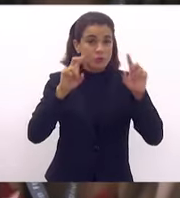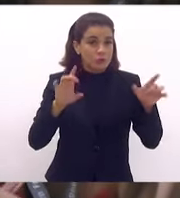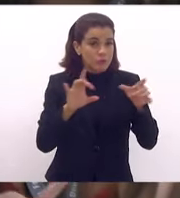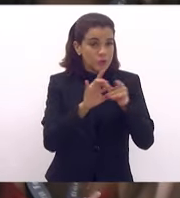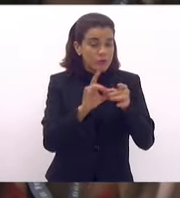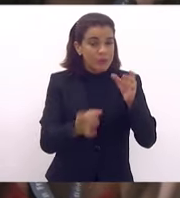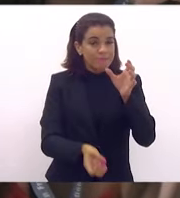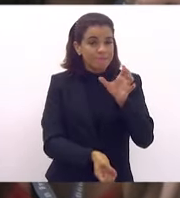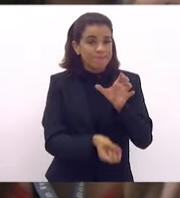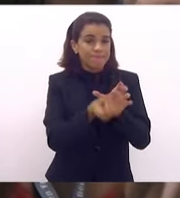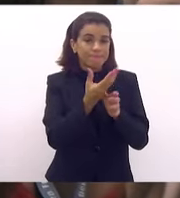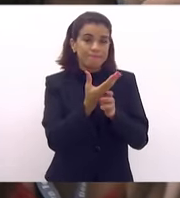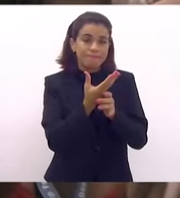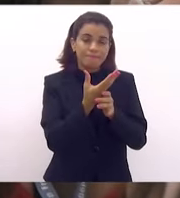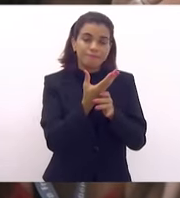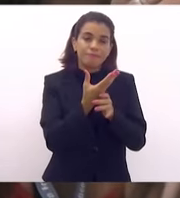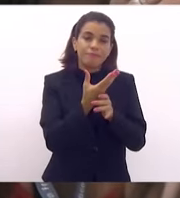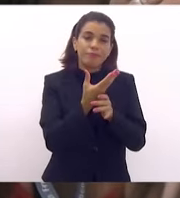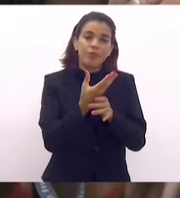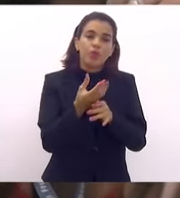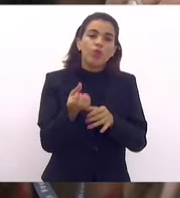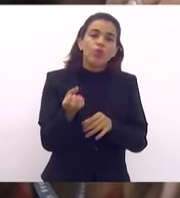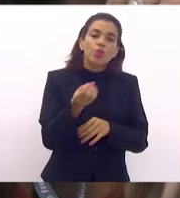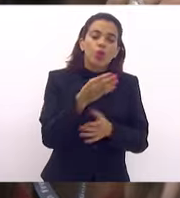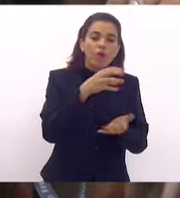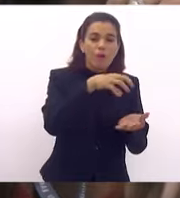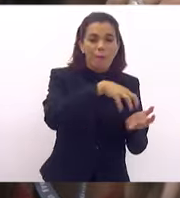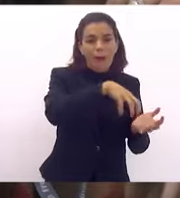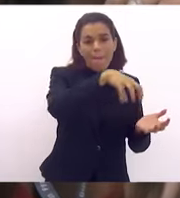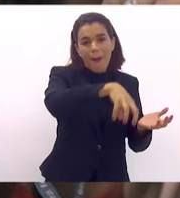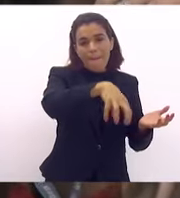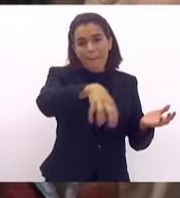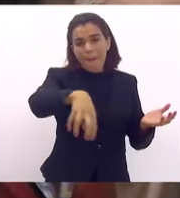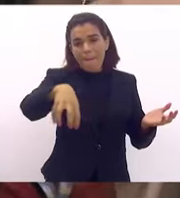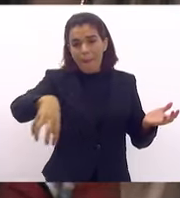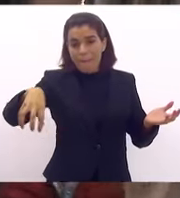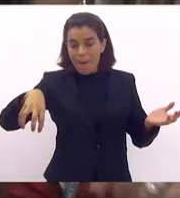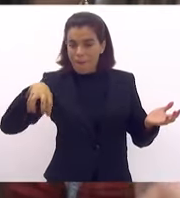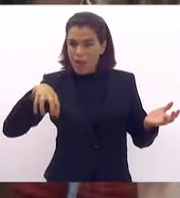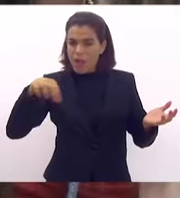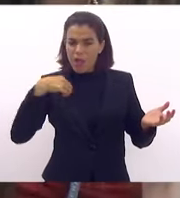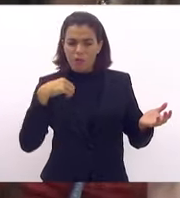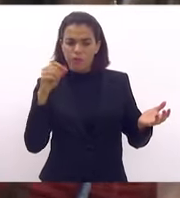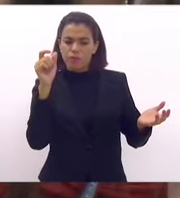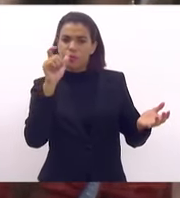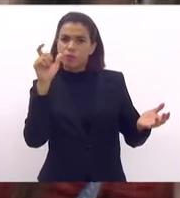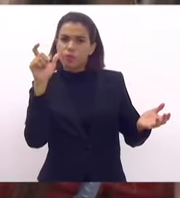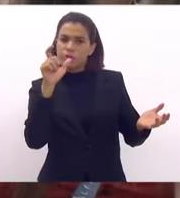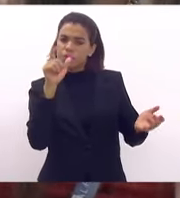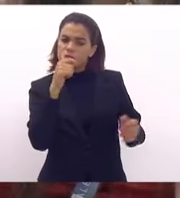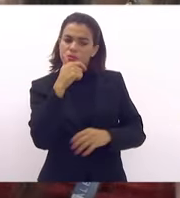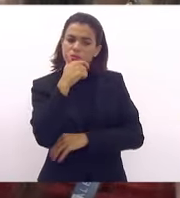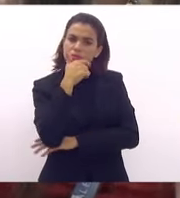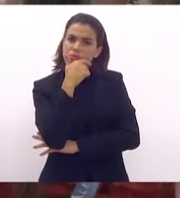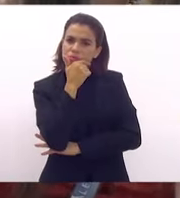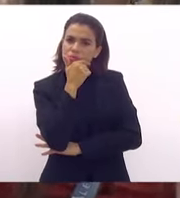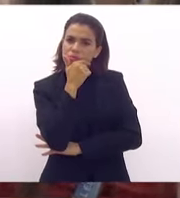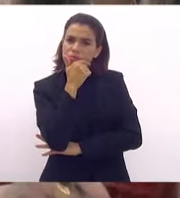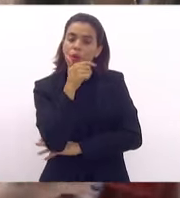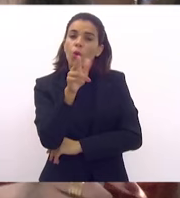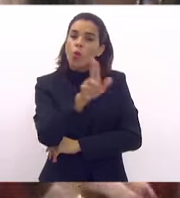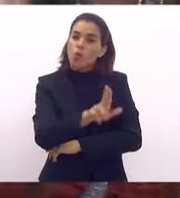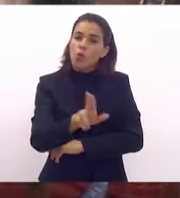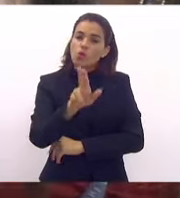criação destas novas unidades. Então, isso me chamou a atenção e me fez, então, usar